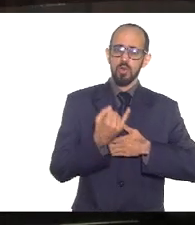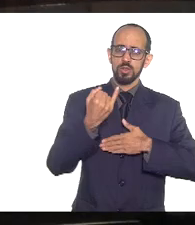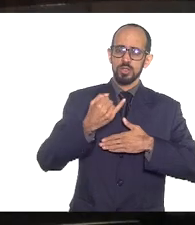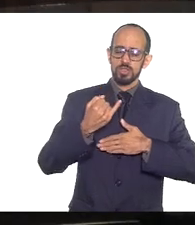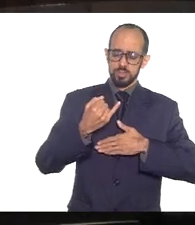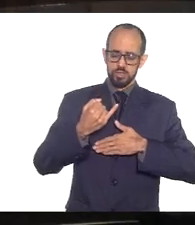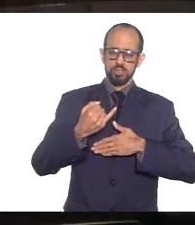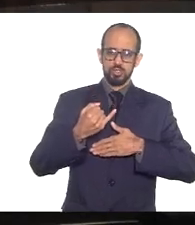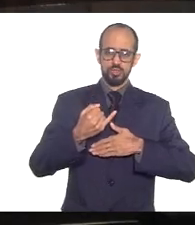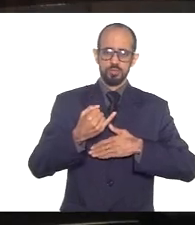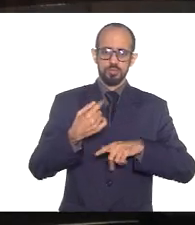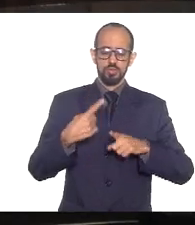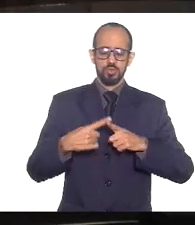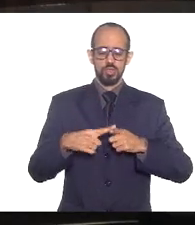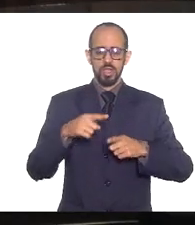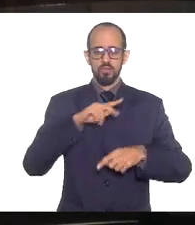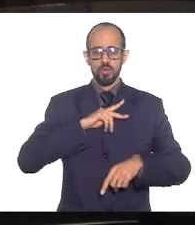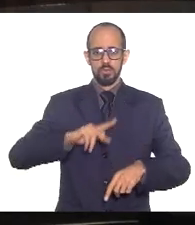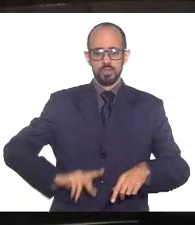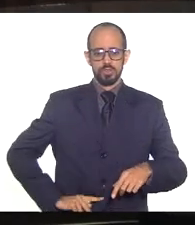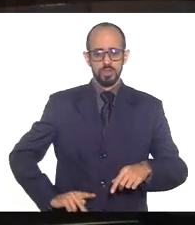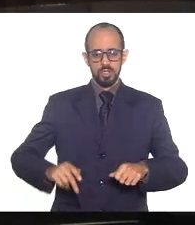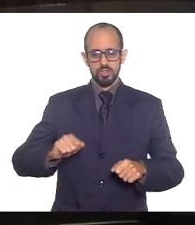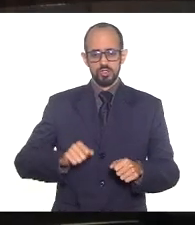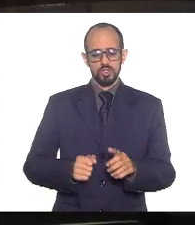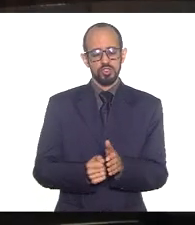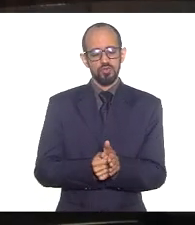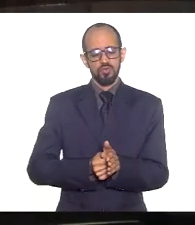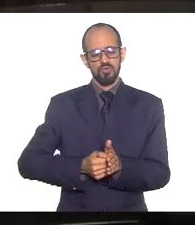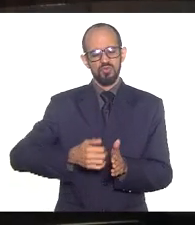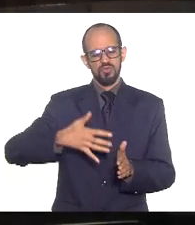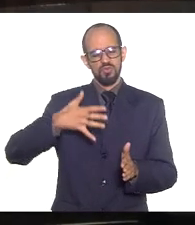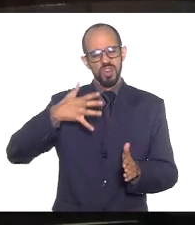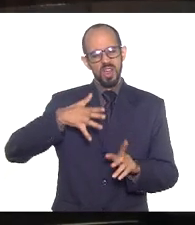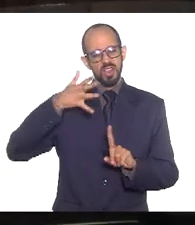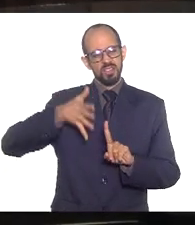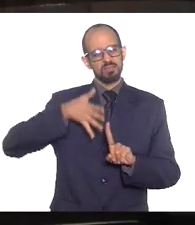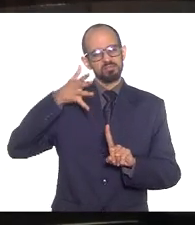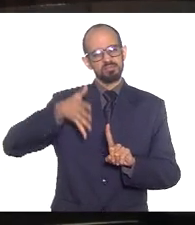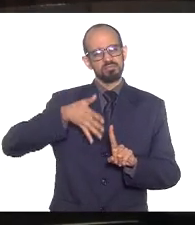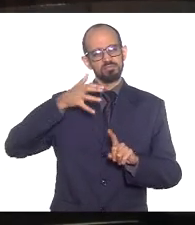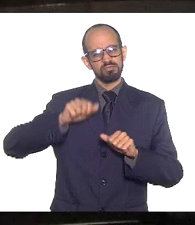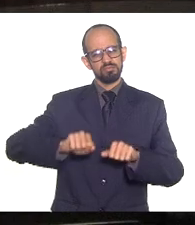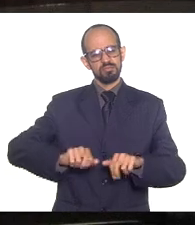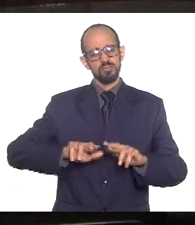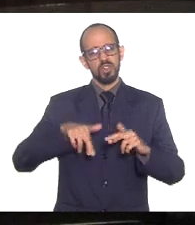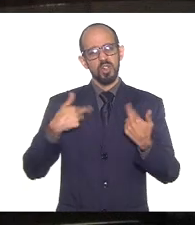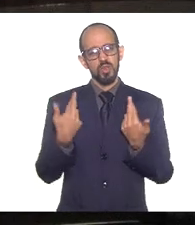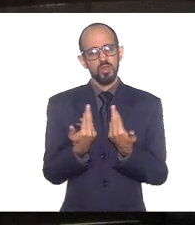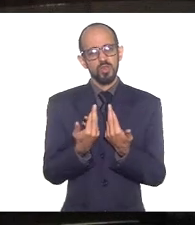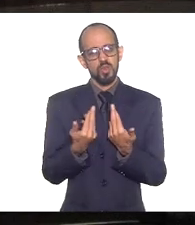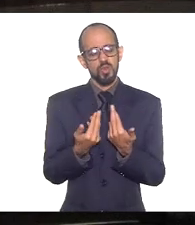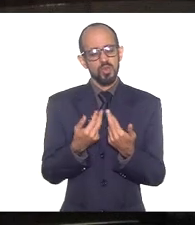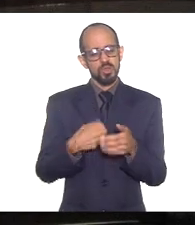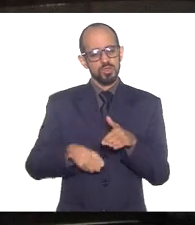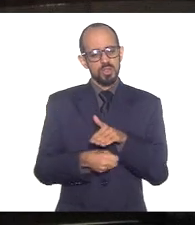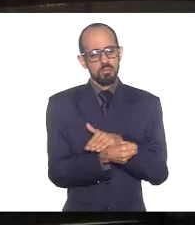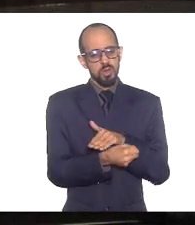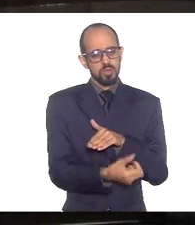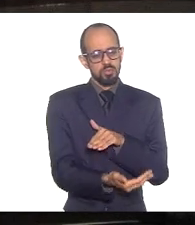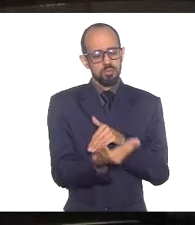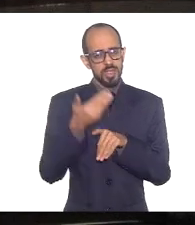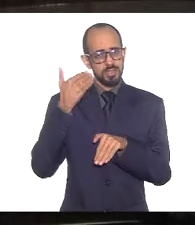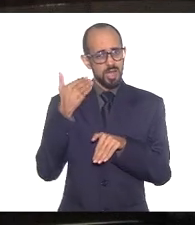processo o que presidiu em número de adeptos se reuniam na legislatura passada e nesta